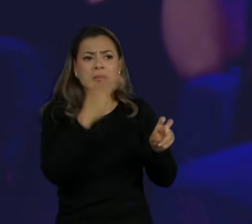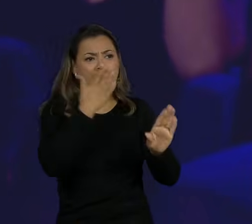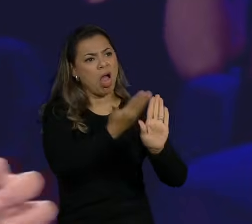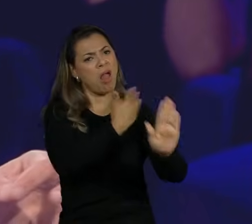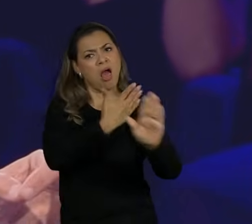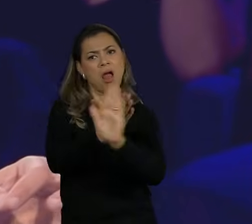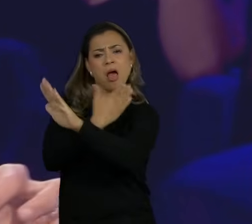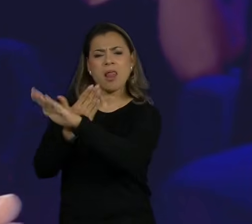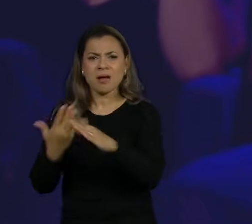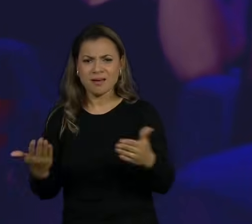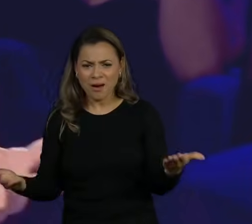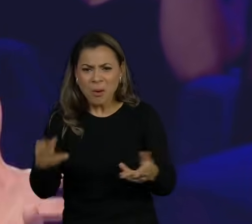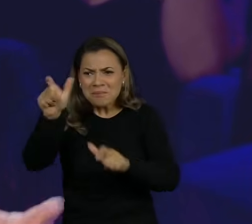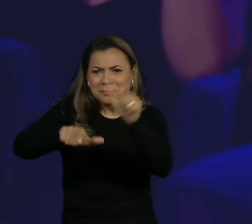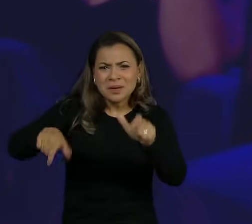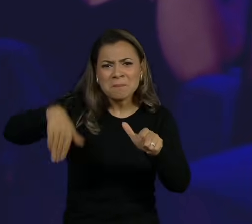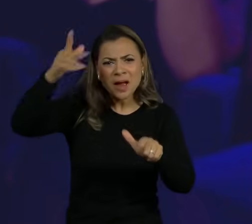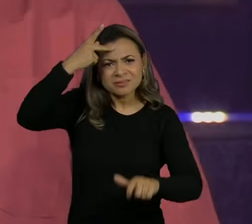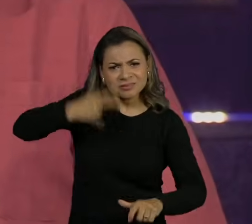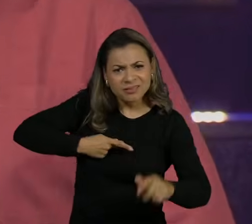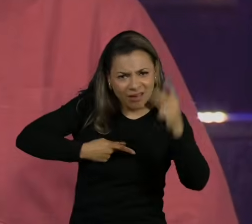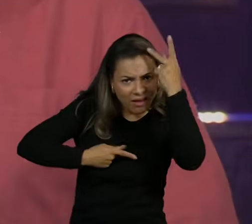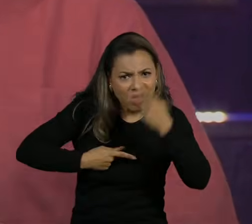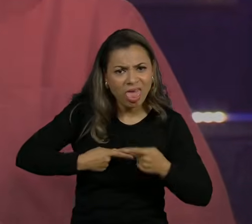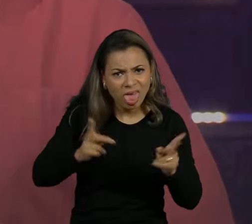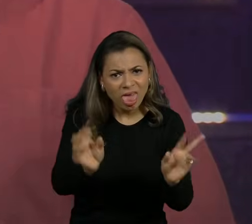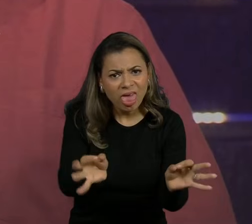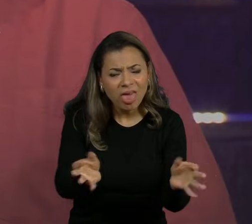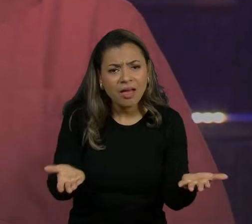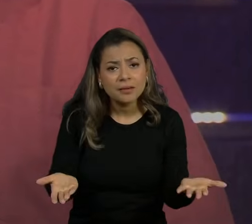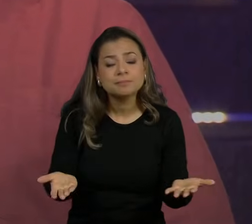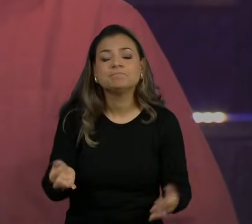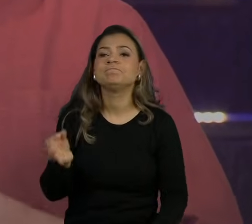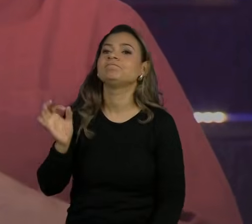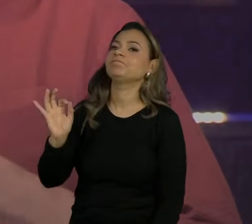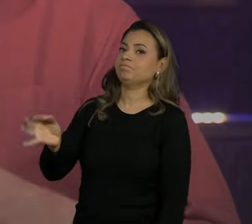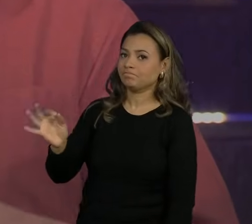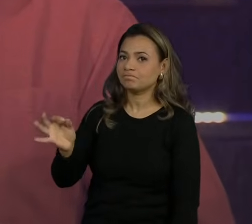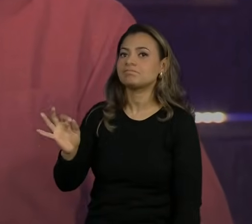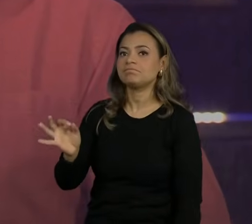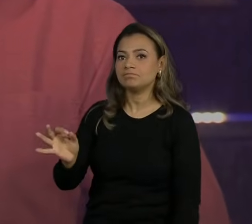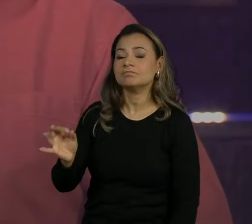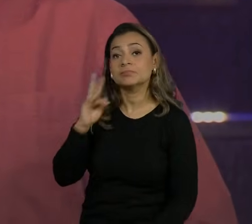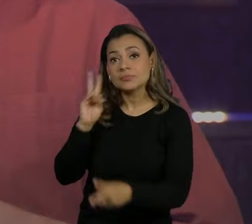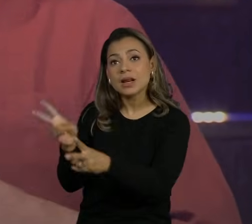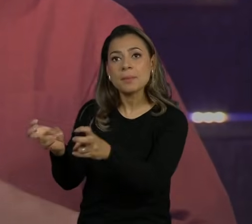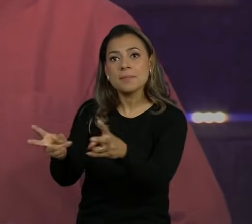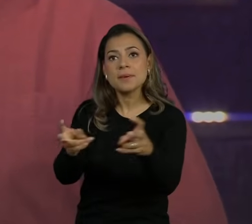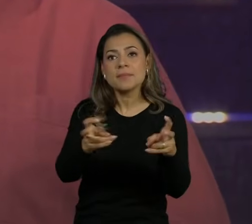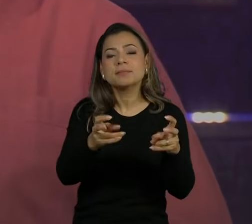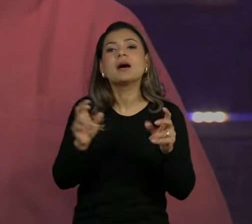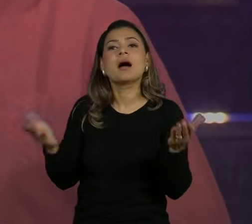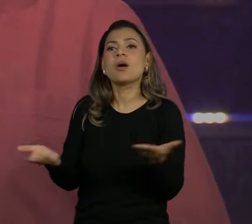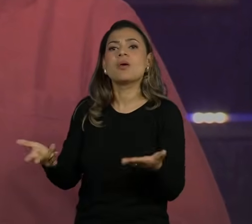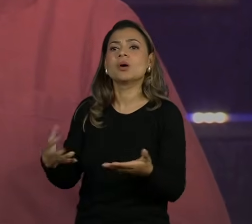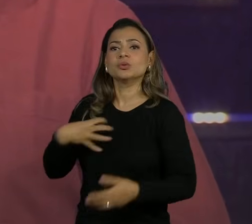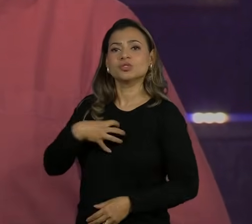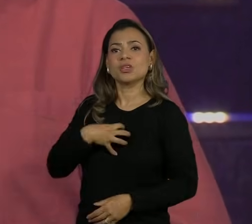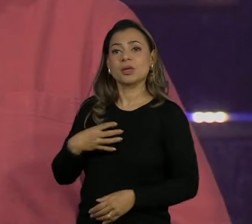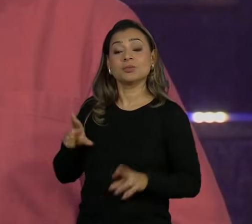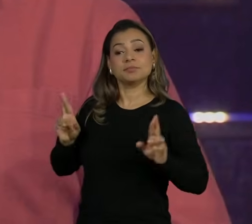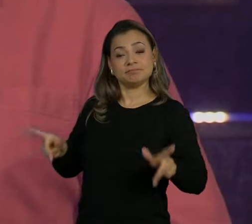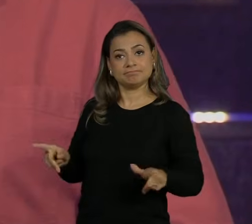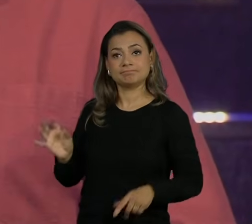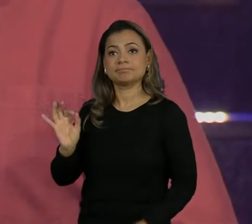pessoas estão mais egoístas. O que está acontecendo? Eu acho que houve, quer dizer, no fundo a gente entrou numa outra forma de